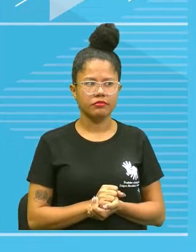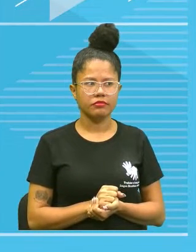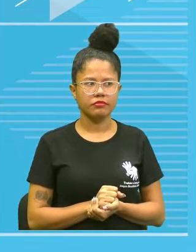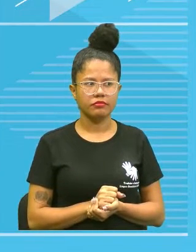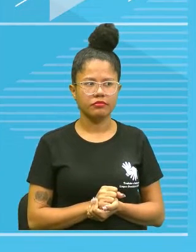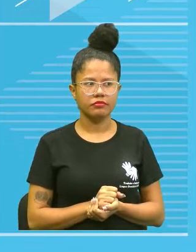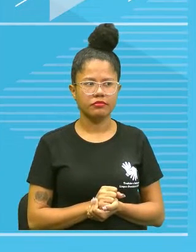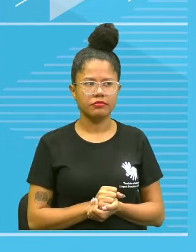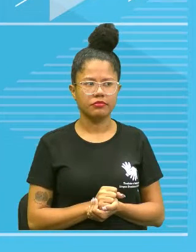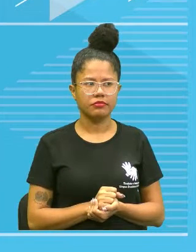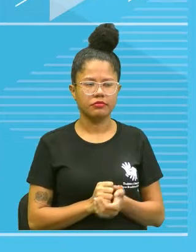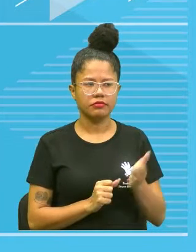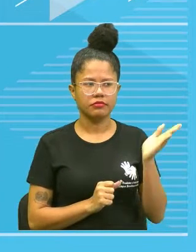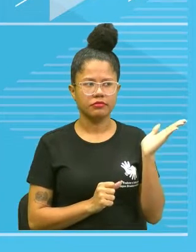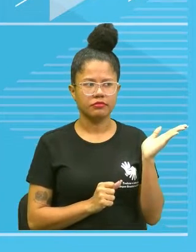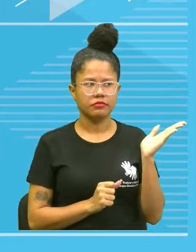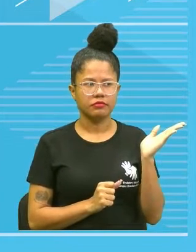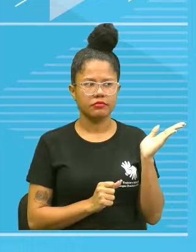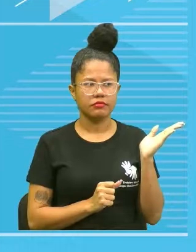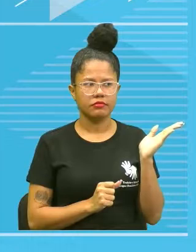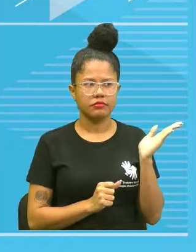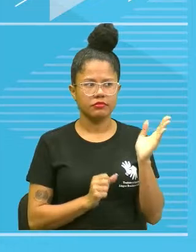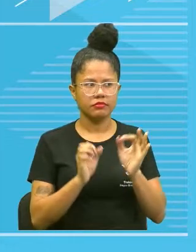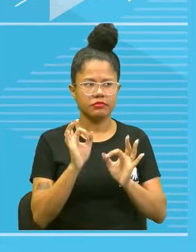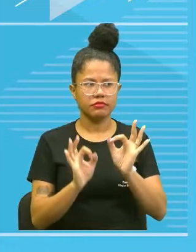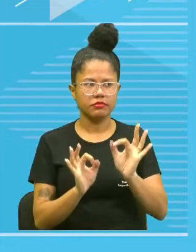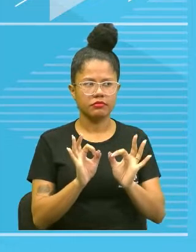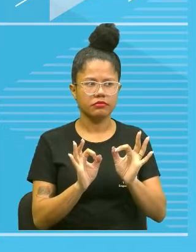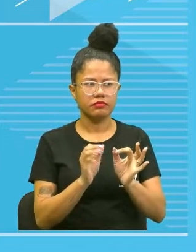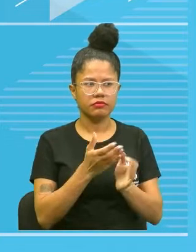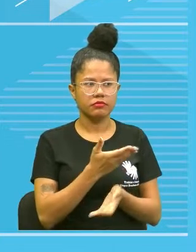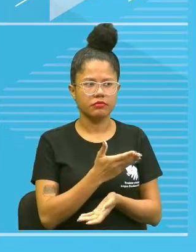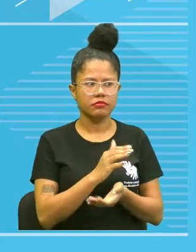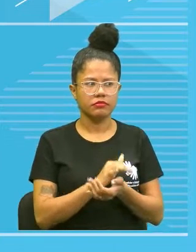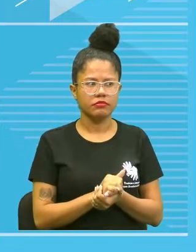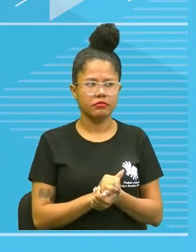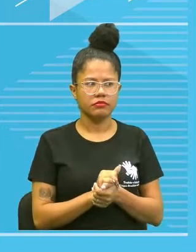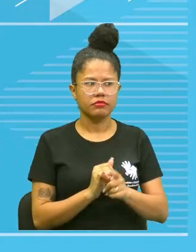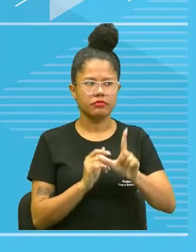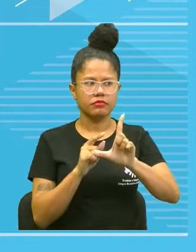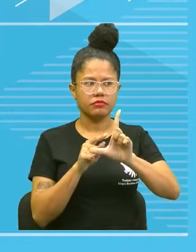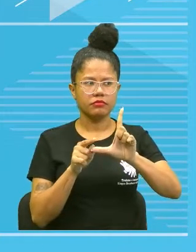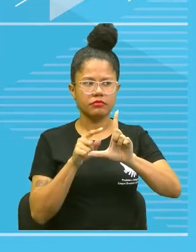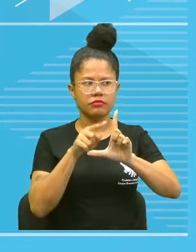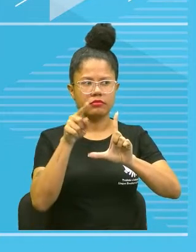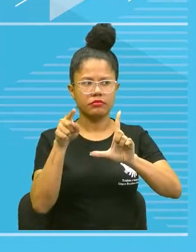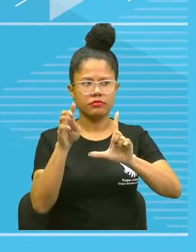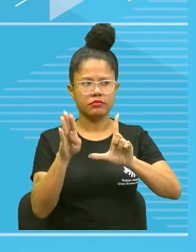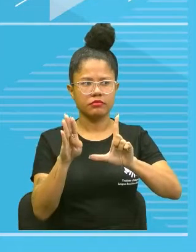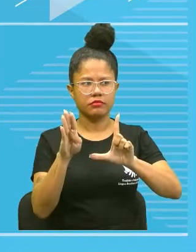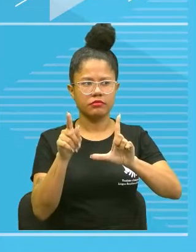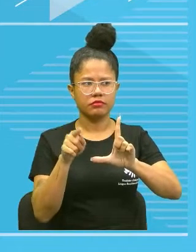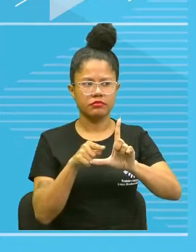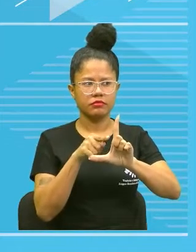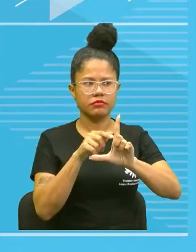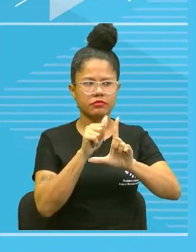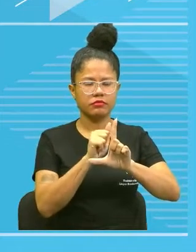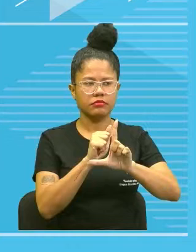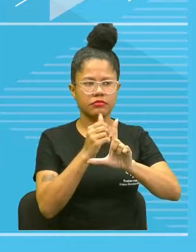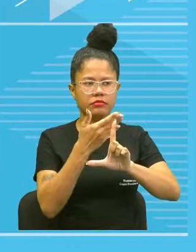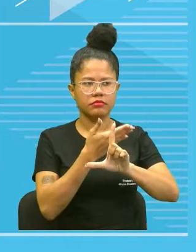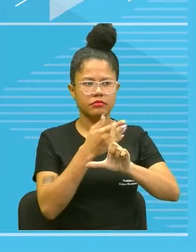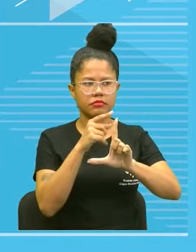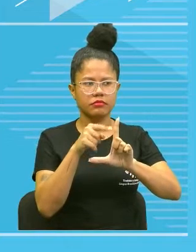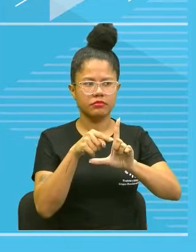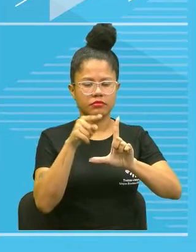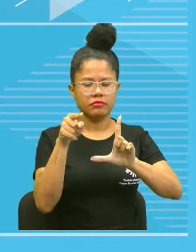Decompondo a transformação fechada, ABA, em duas abertas, AB e BA, o trabalho total da transformação cíclica